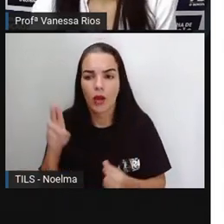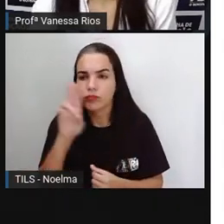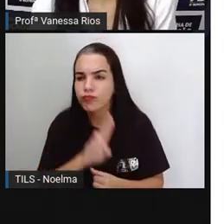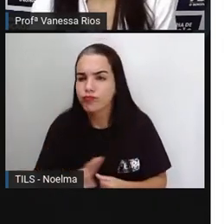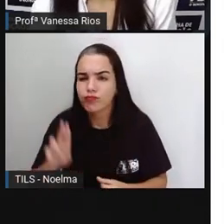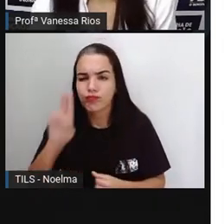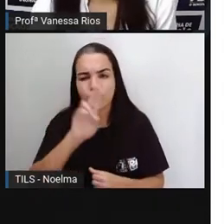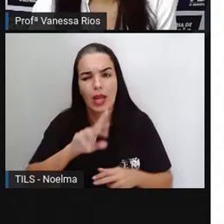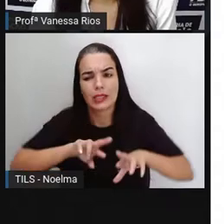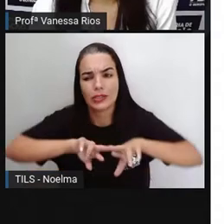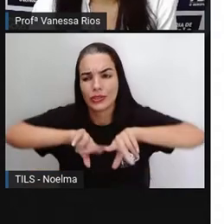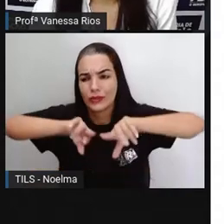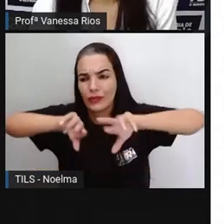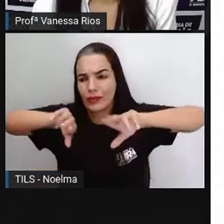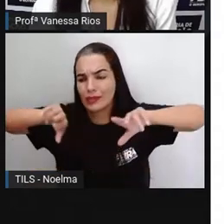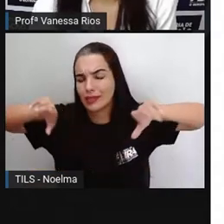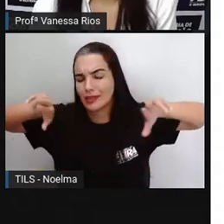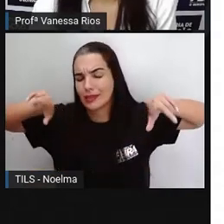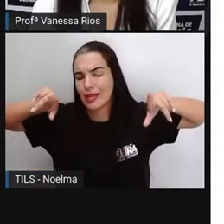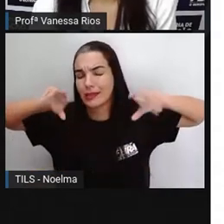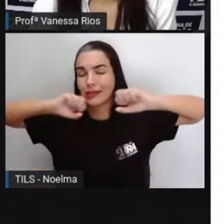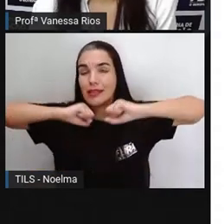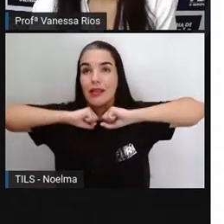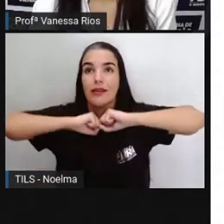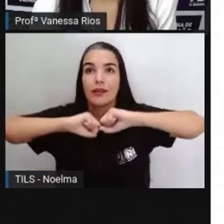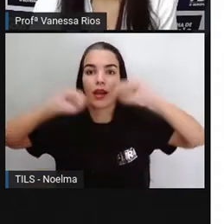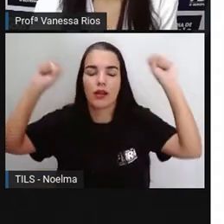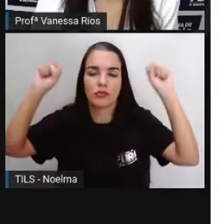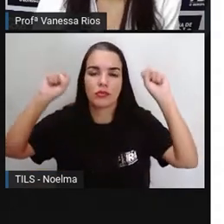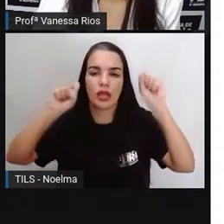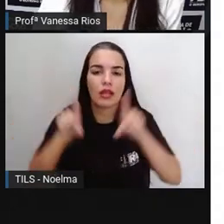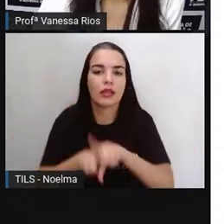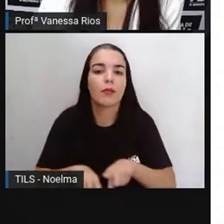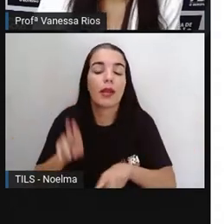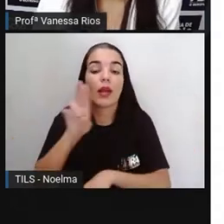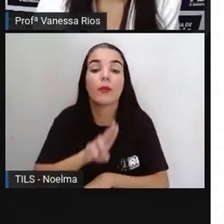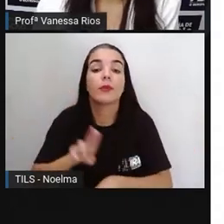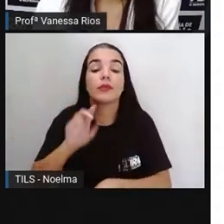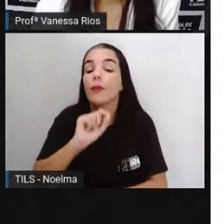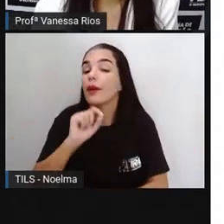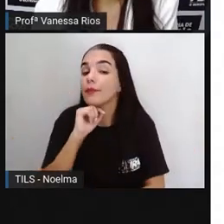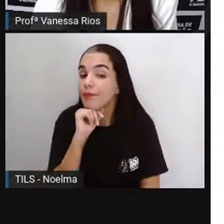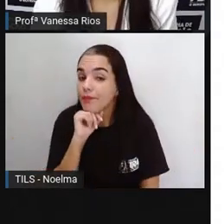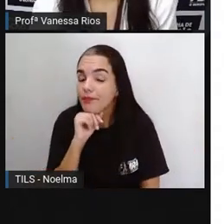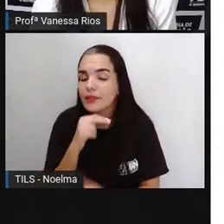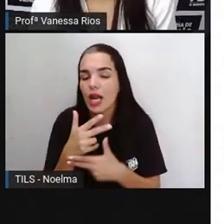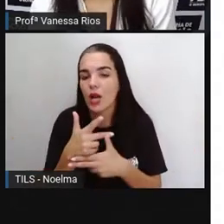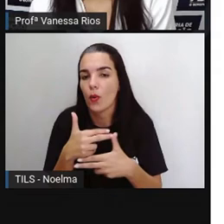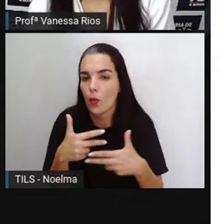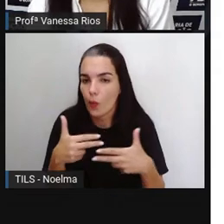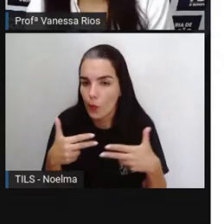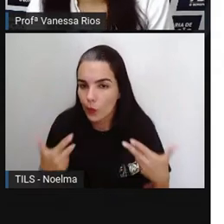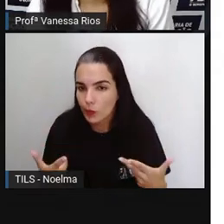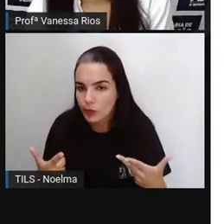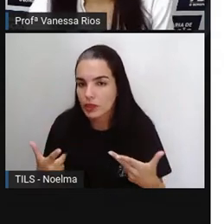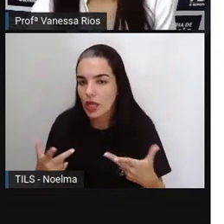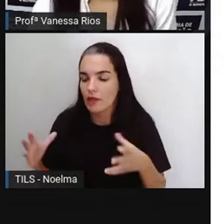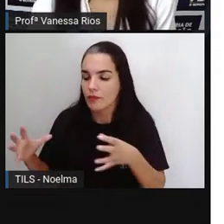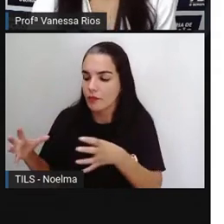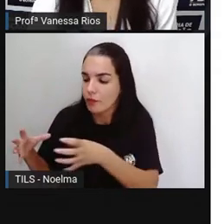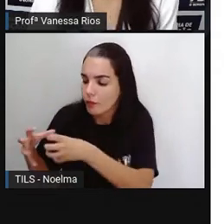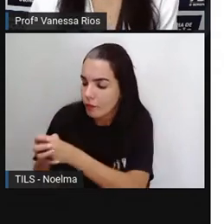uma diversidade muito grande de materiais e que utiliza ali elementos formados por átomos,